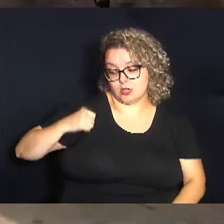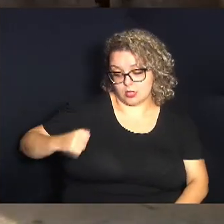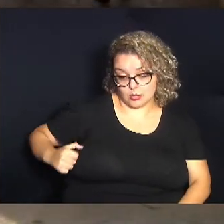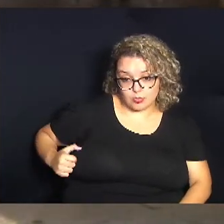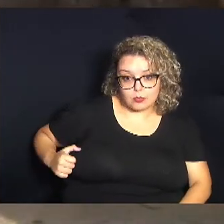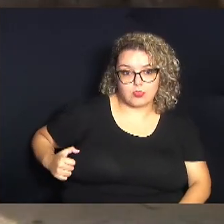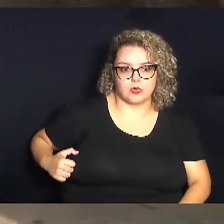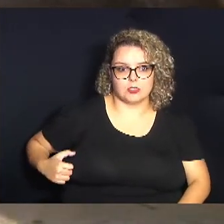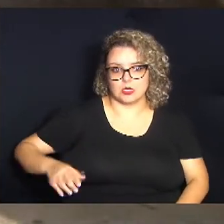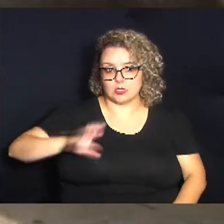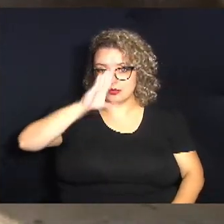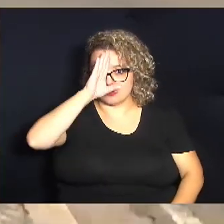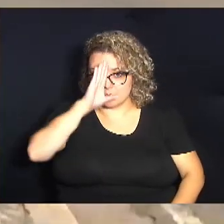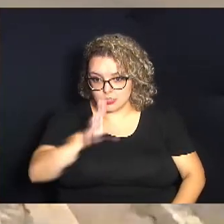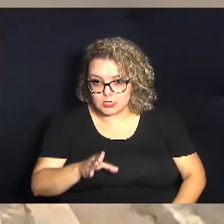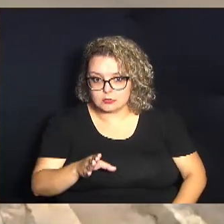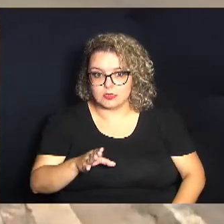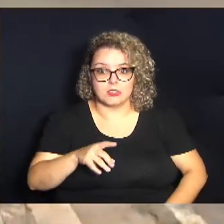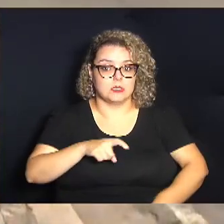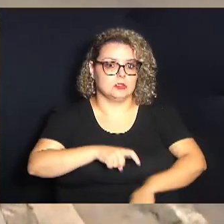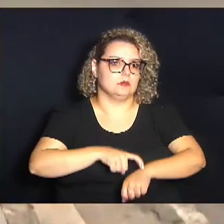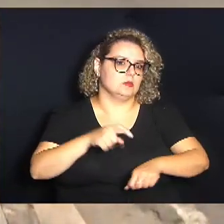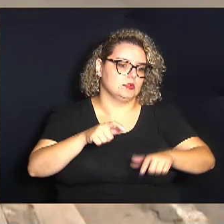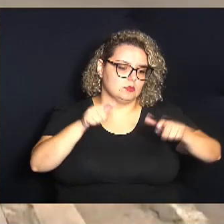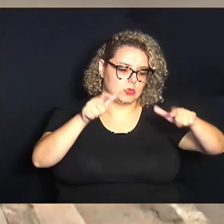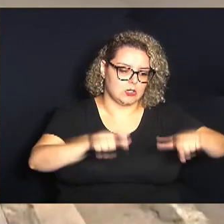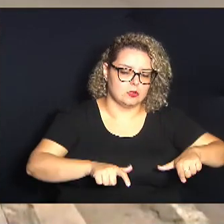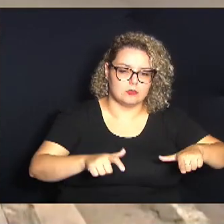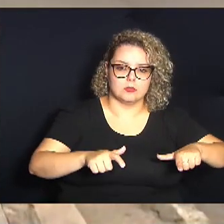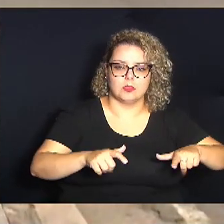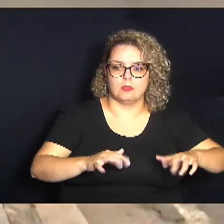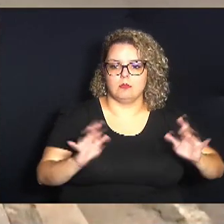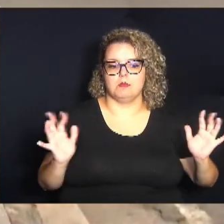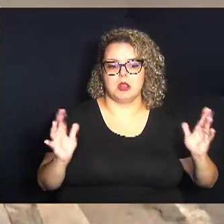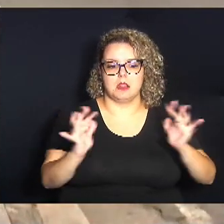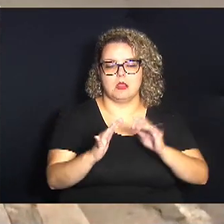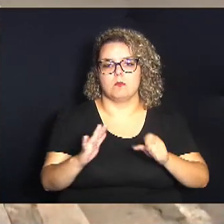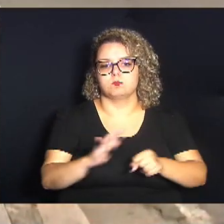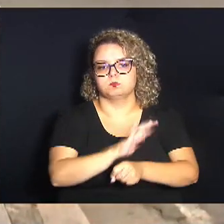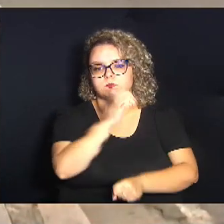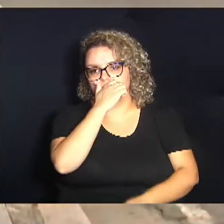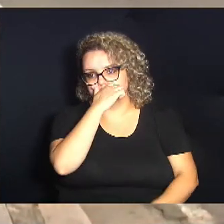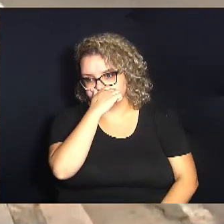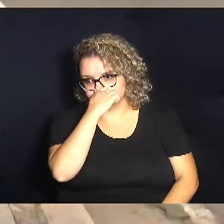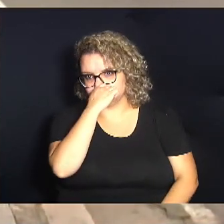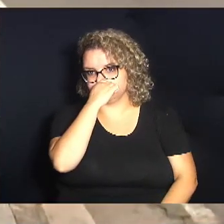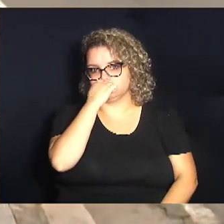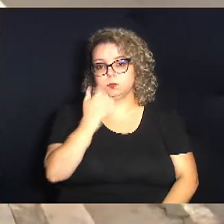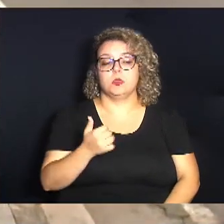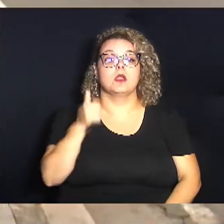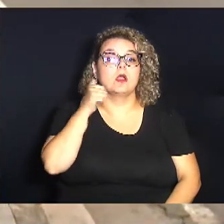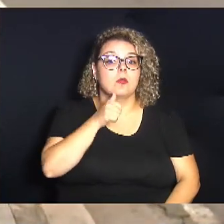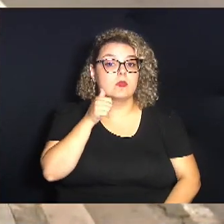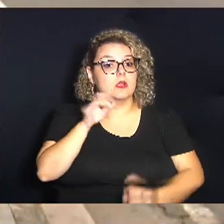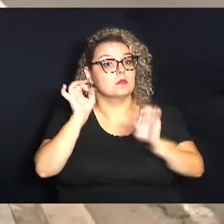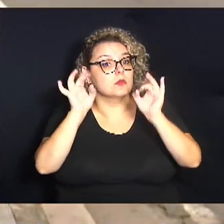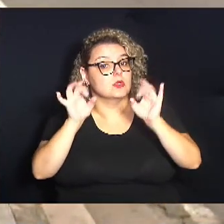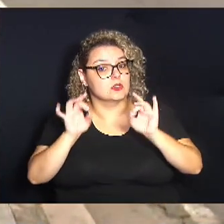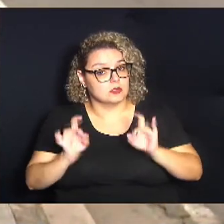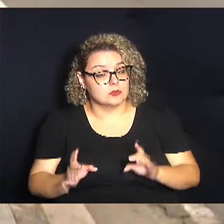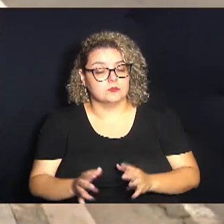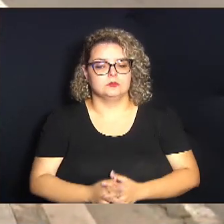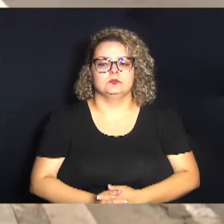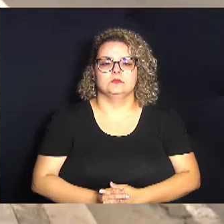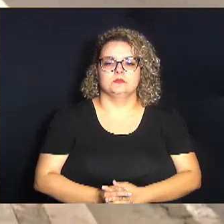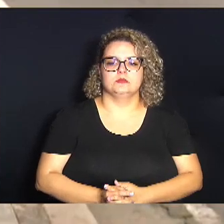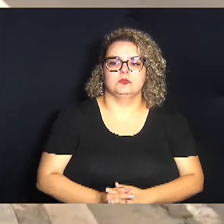praxe, principalmente nesses locais com maior público, com aglomeração. Então, para as mulheres em especial, né,